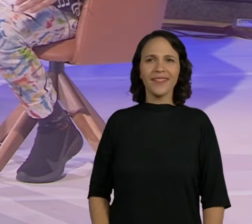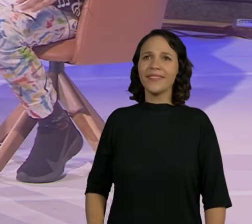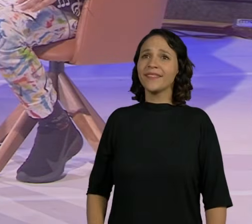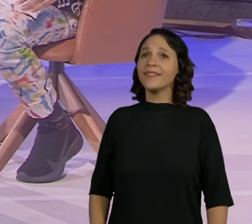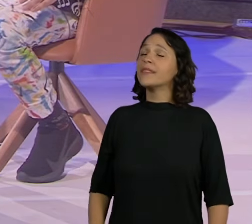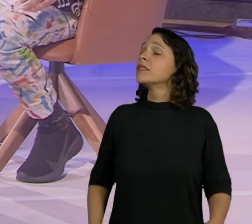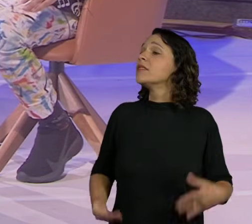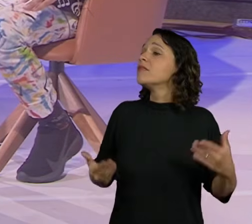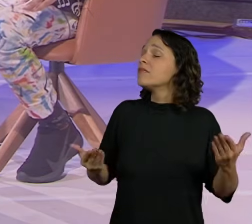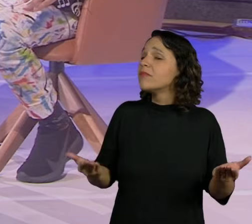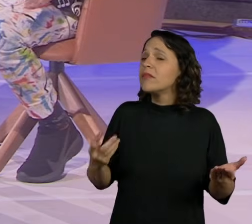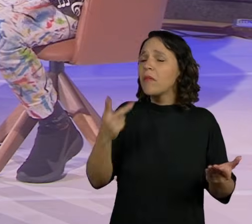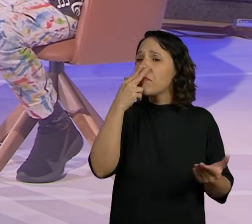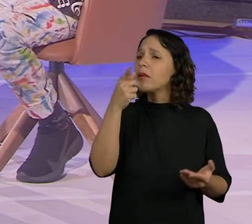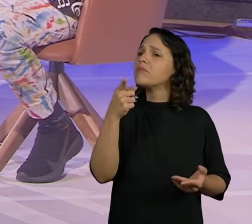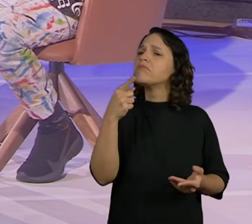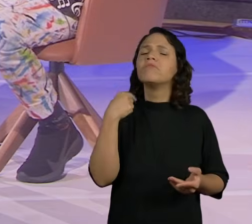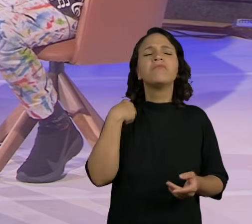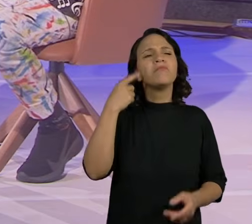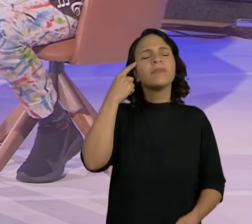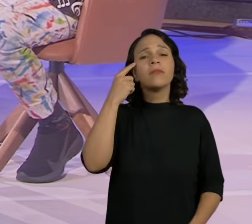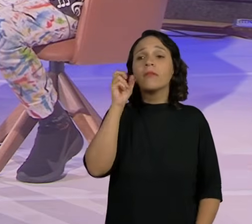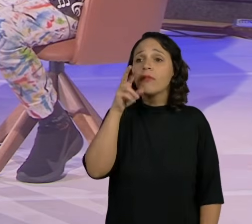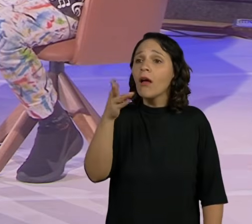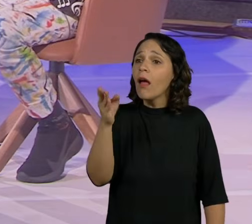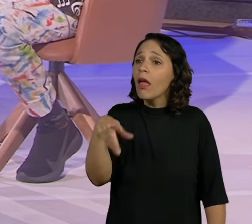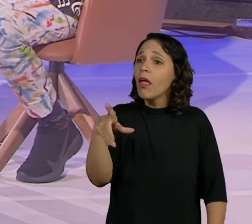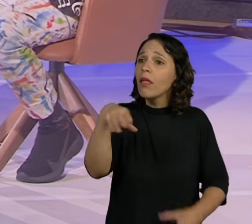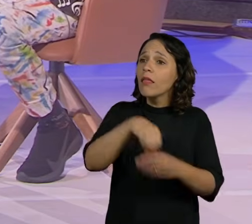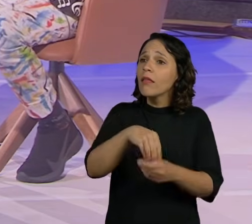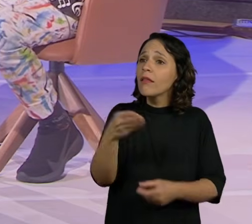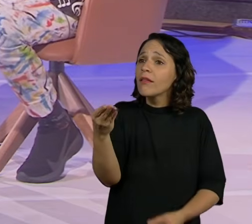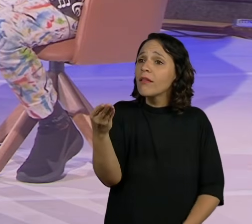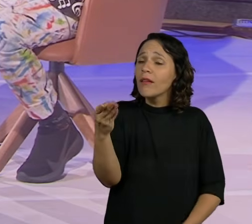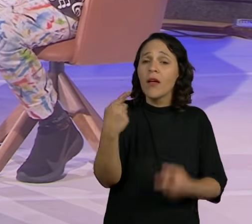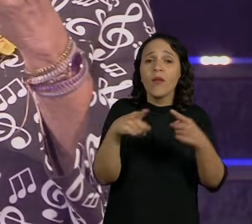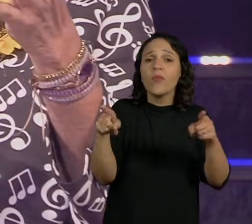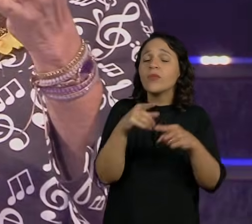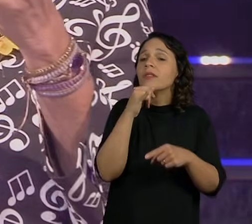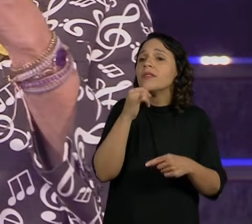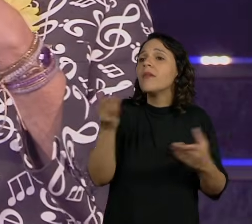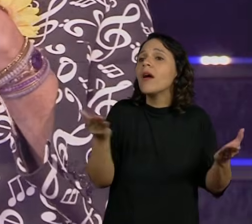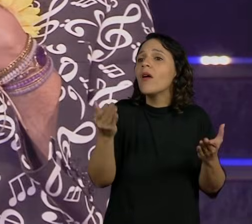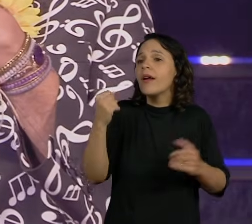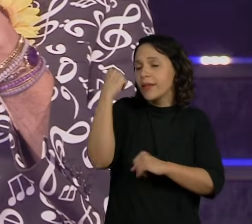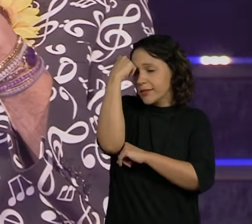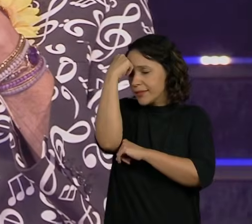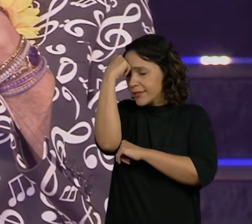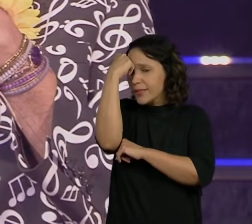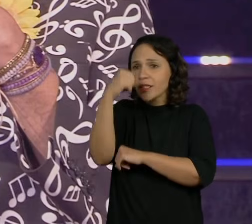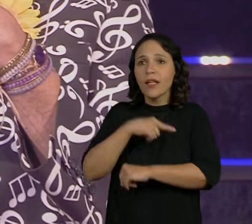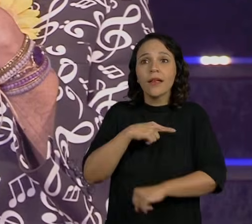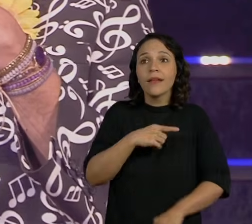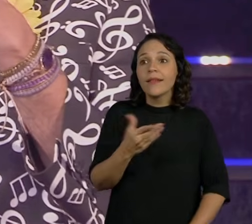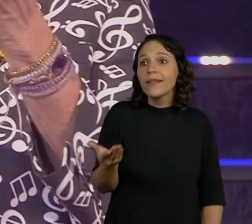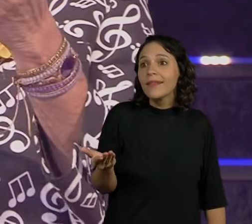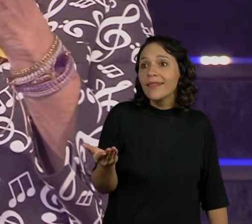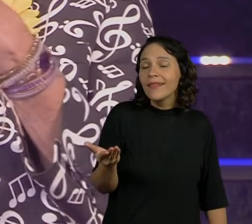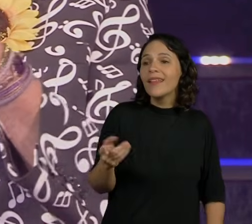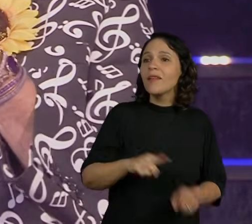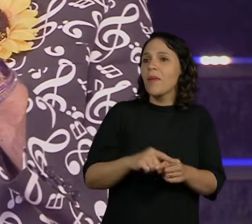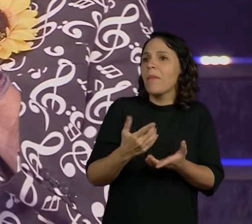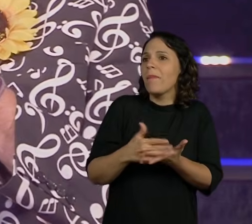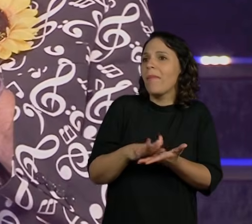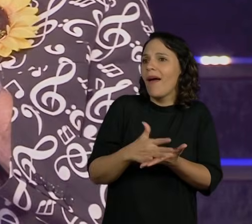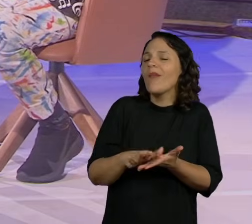Quando menos espera, a gente está vendo o brega. Por exemplo, dentro da música popular brasileira. O sertanejo tem muito de brega, né? É. Até o pagode